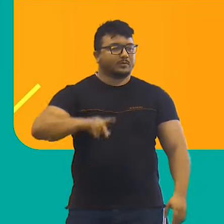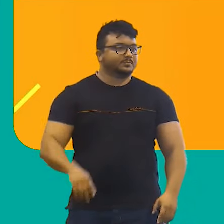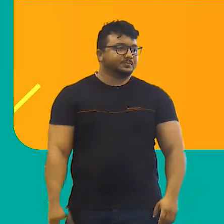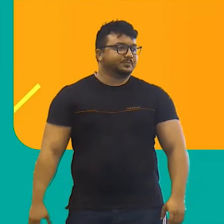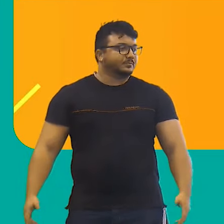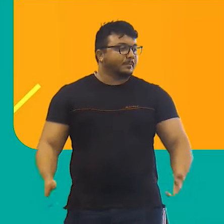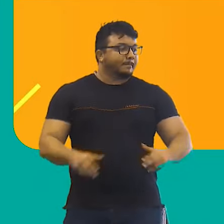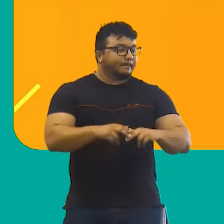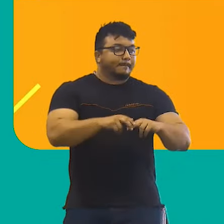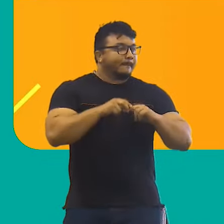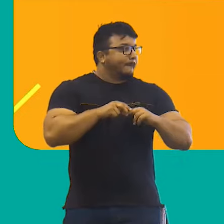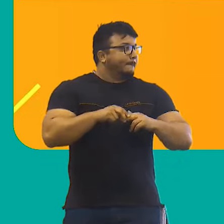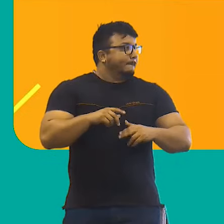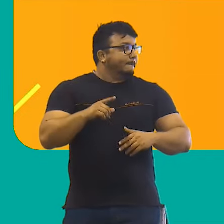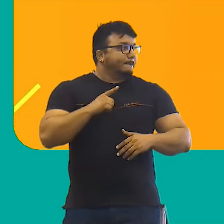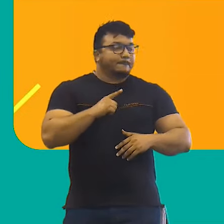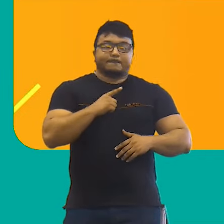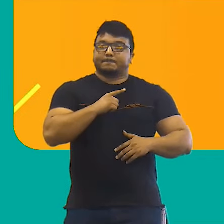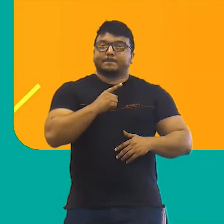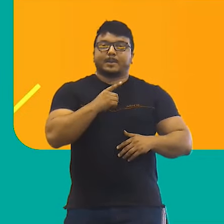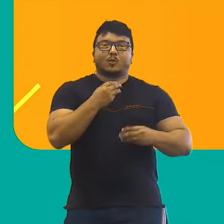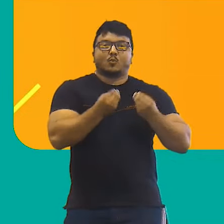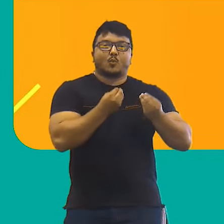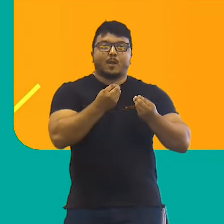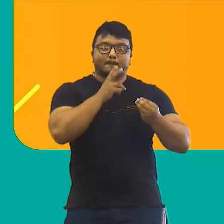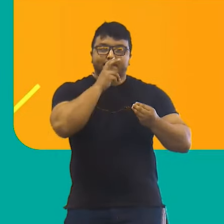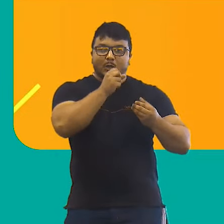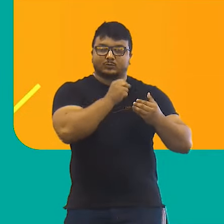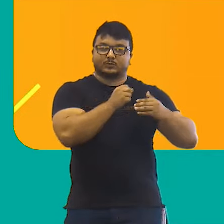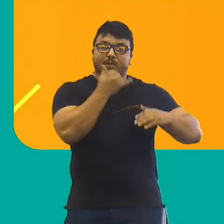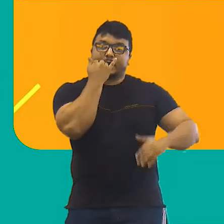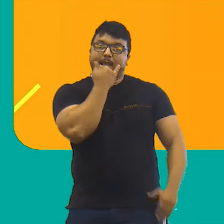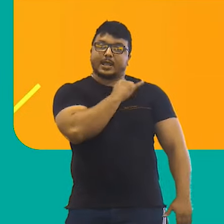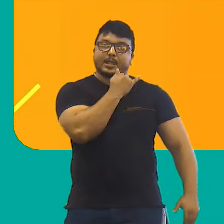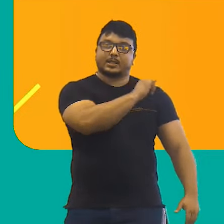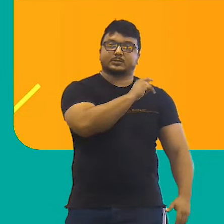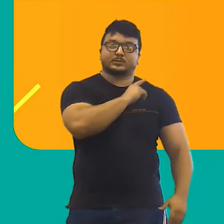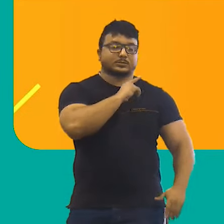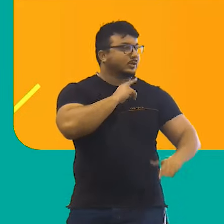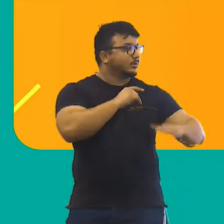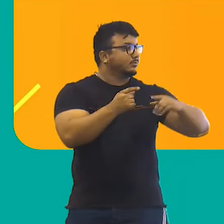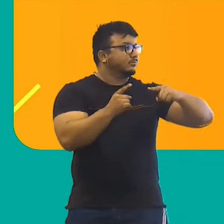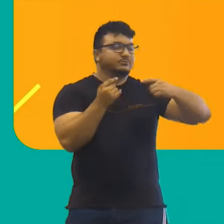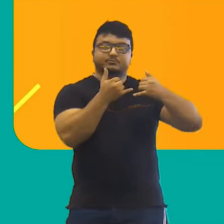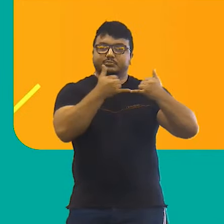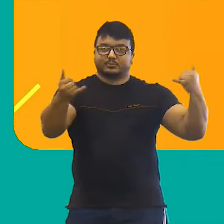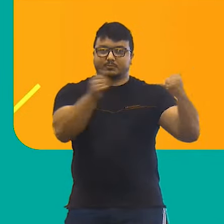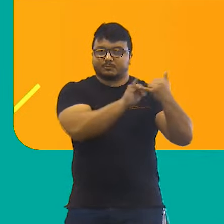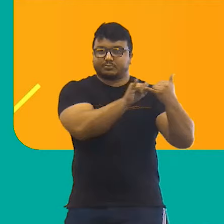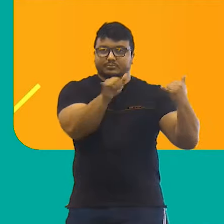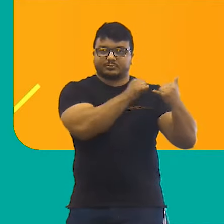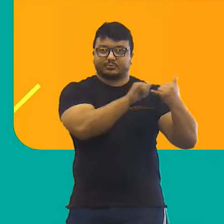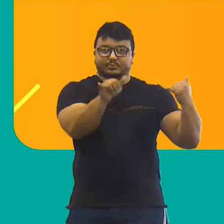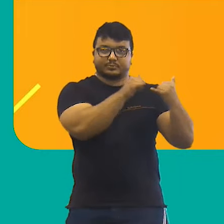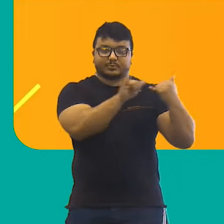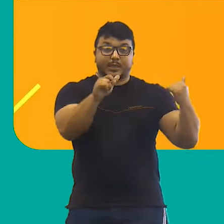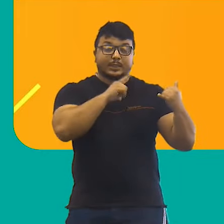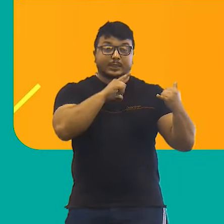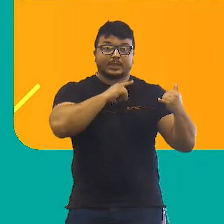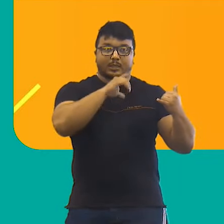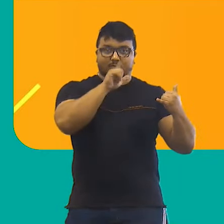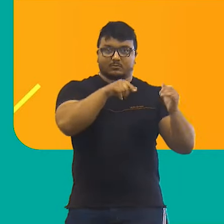Então, quanto de potência eu vou ter? Quanto mais corrente passar, Lembra que eu disse para vocês que a